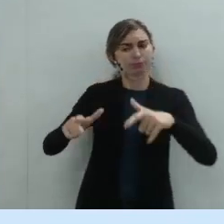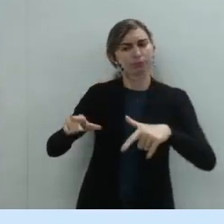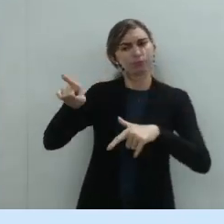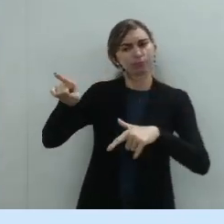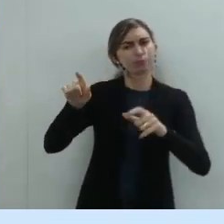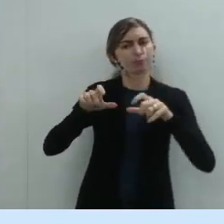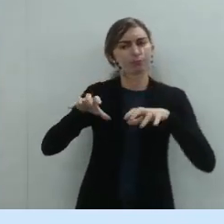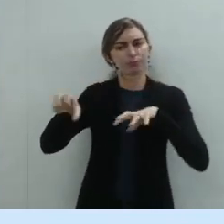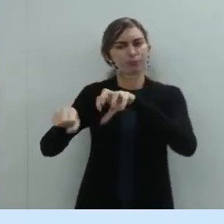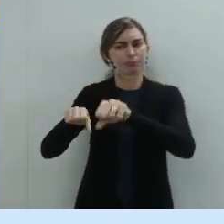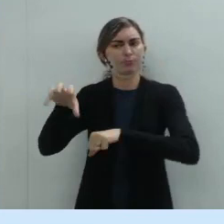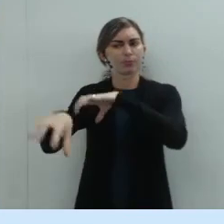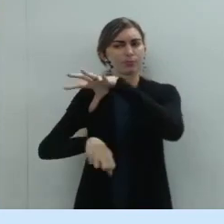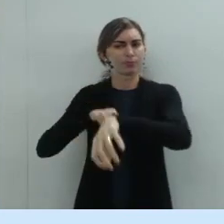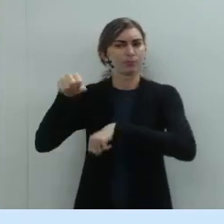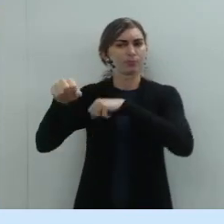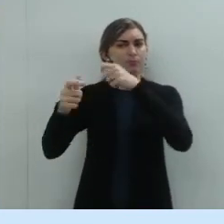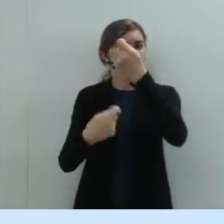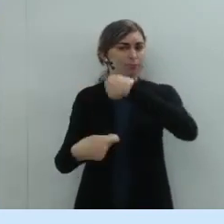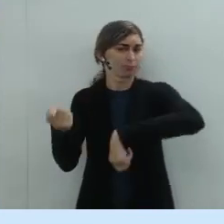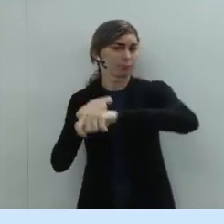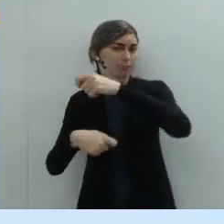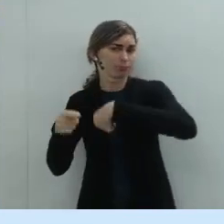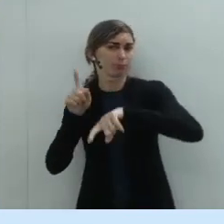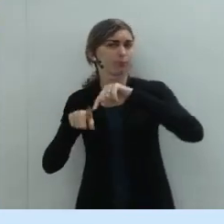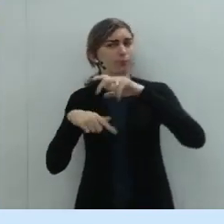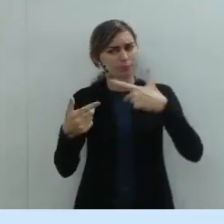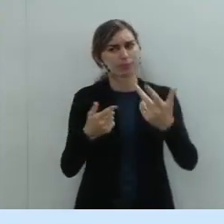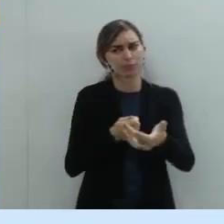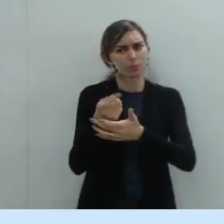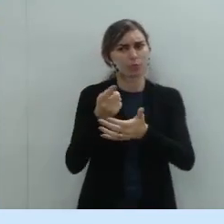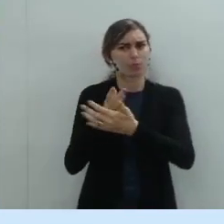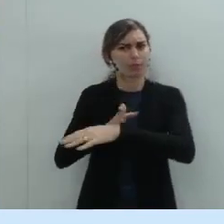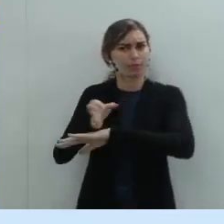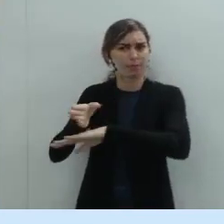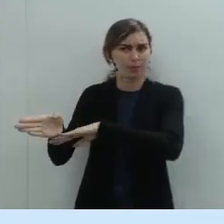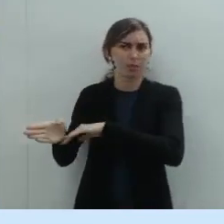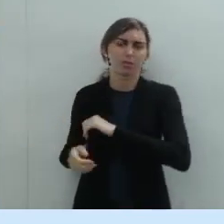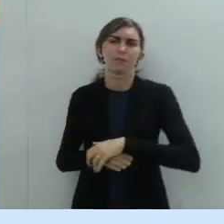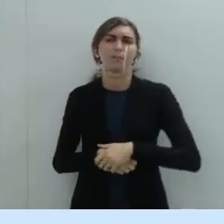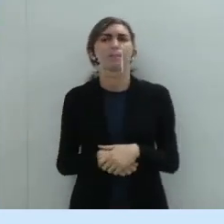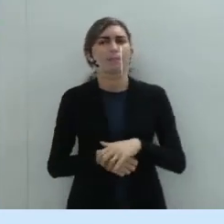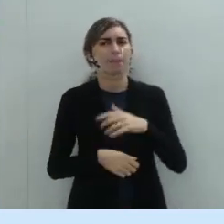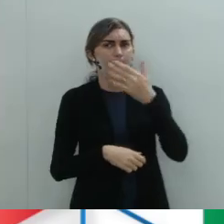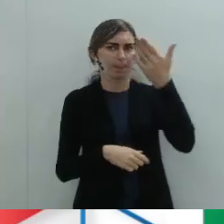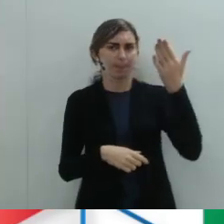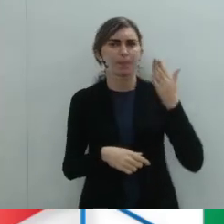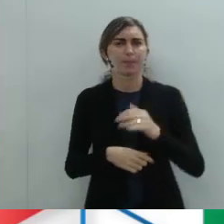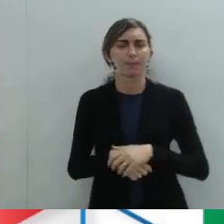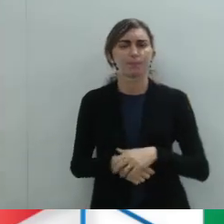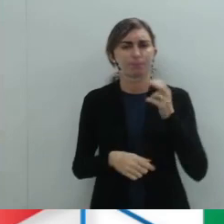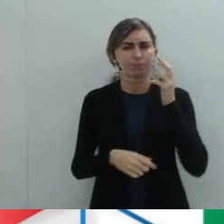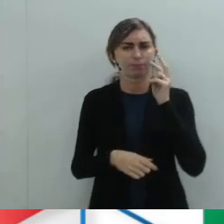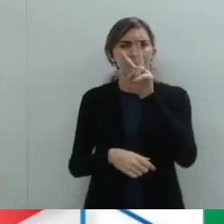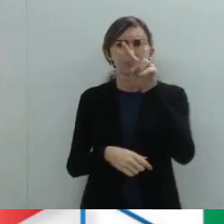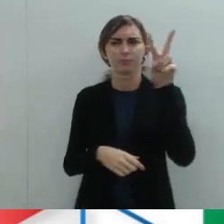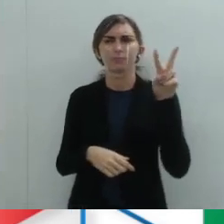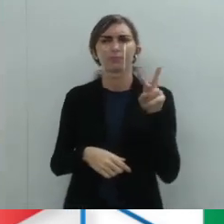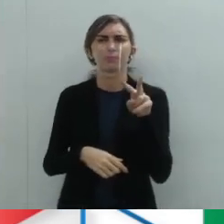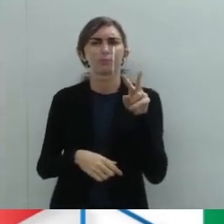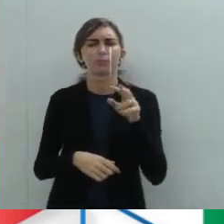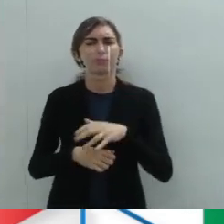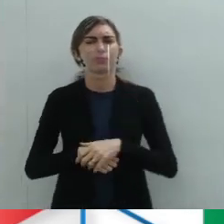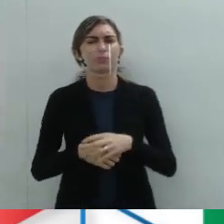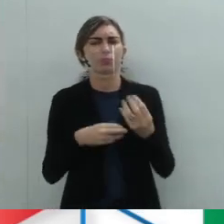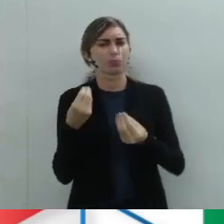para a gente pegar mercadoria, né? Então, no lugar de comprar, aqui está invadir, não é? Vem comigo aí na tela para você ver, ó,